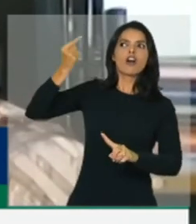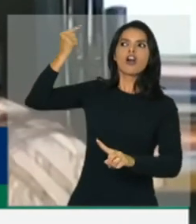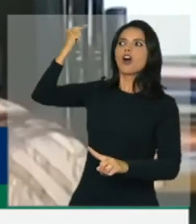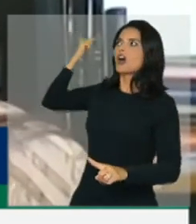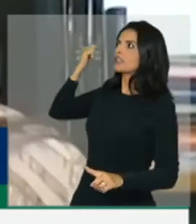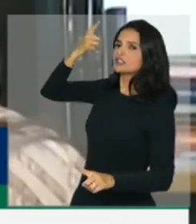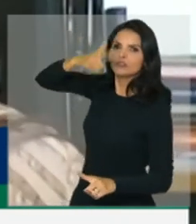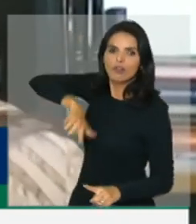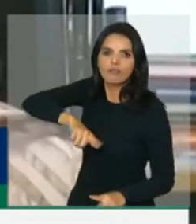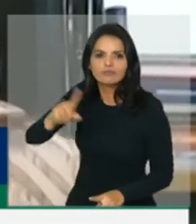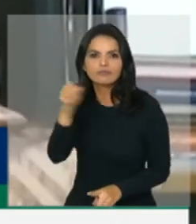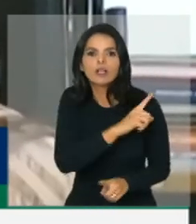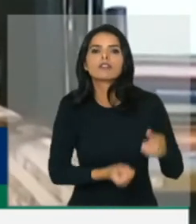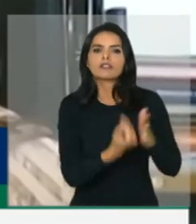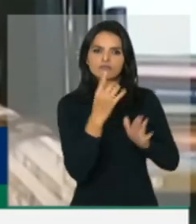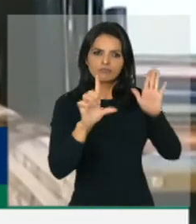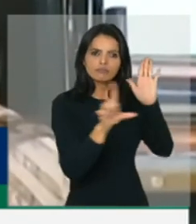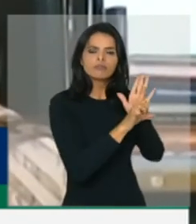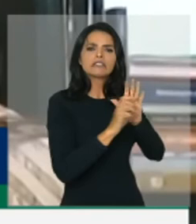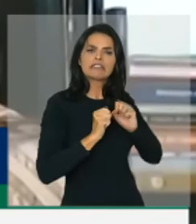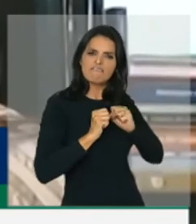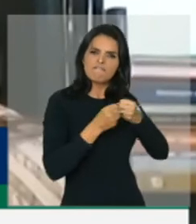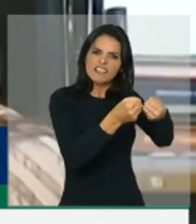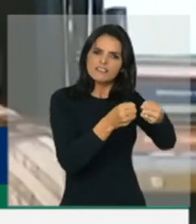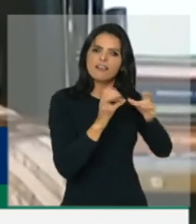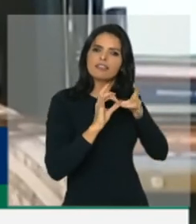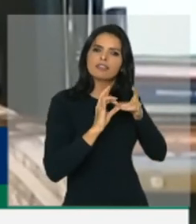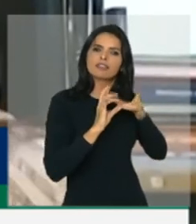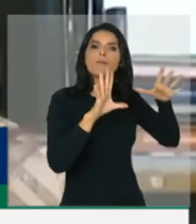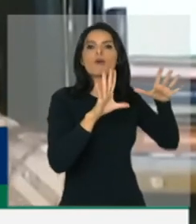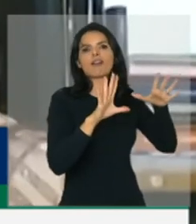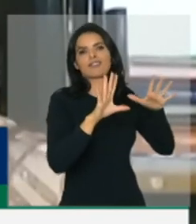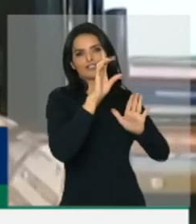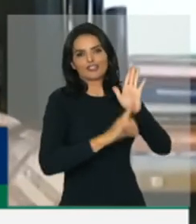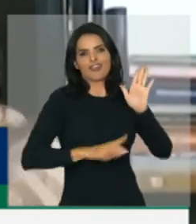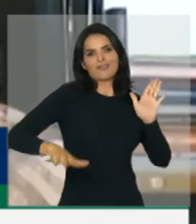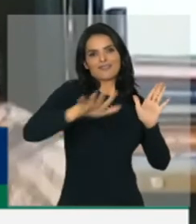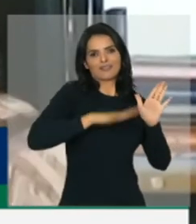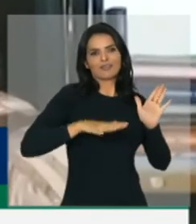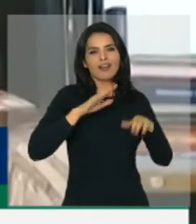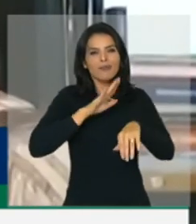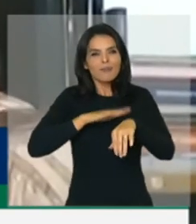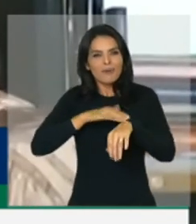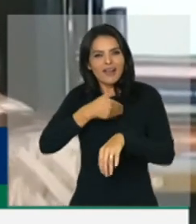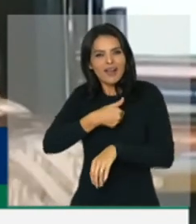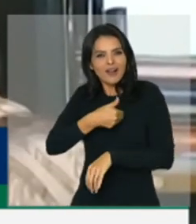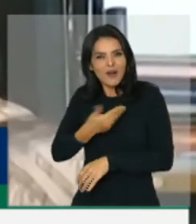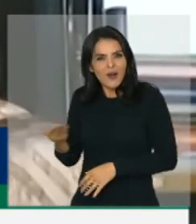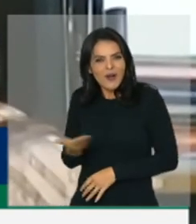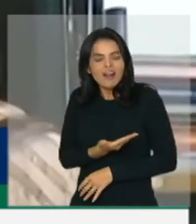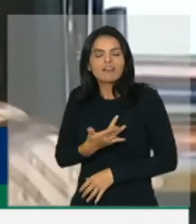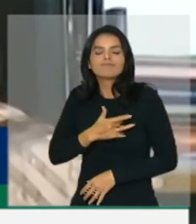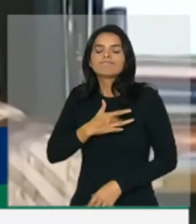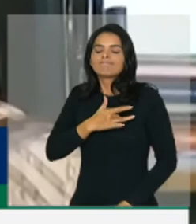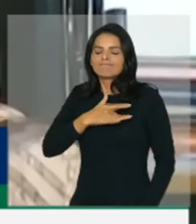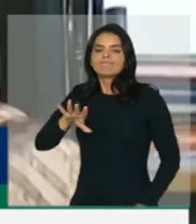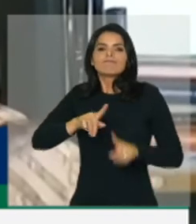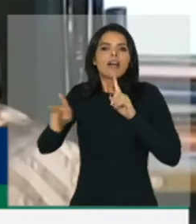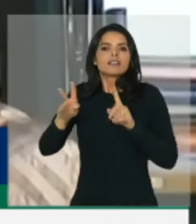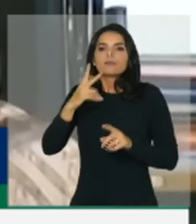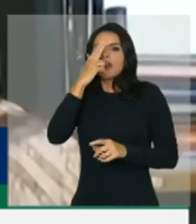legal para uma lei em defesa do Estado Democrático de Direito. Neste momento, é lamentável, mas o manto da